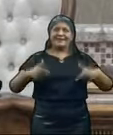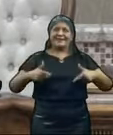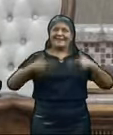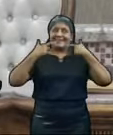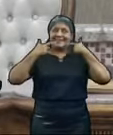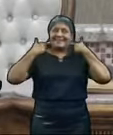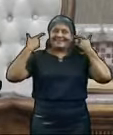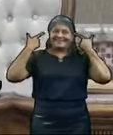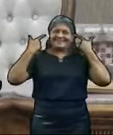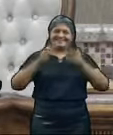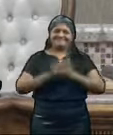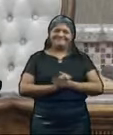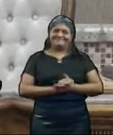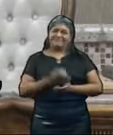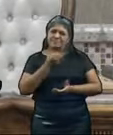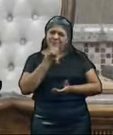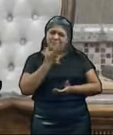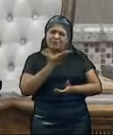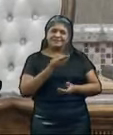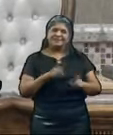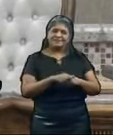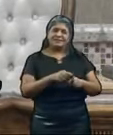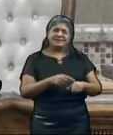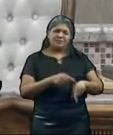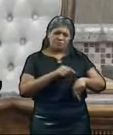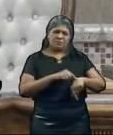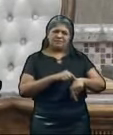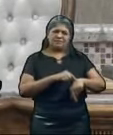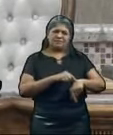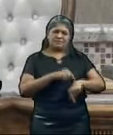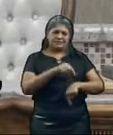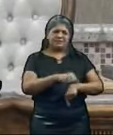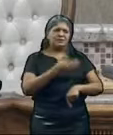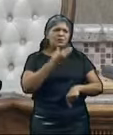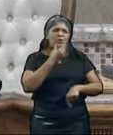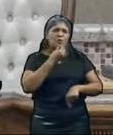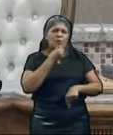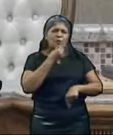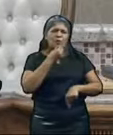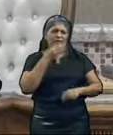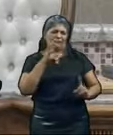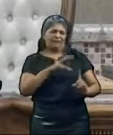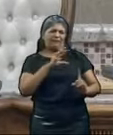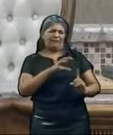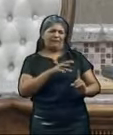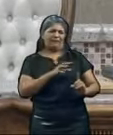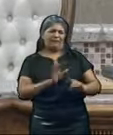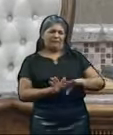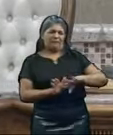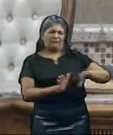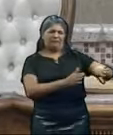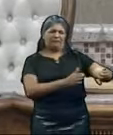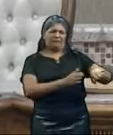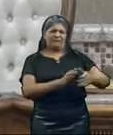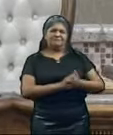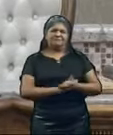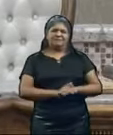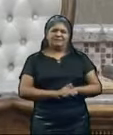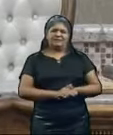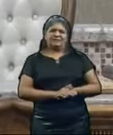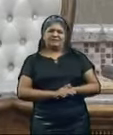sereis quando os homens vos aborrecer em e quando tudo se separaram e vos injuriarem e